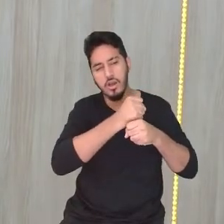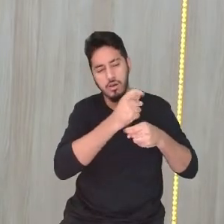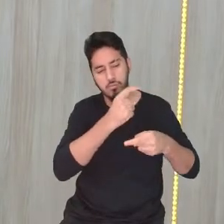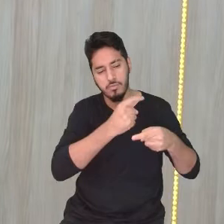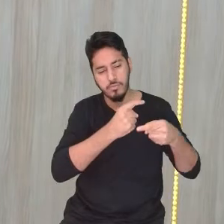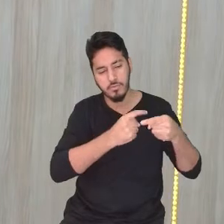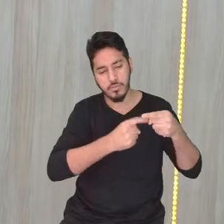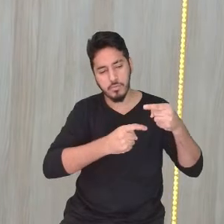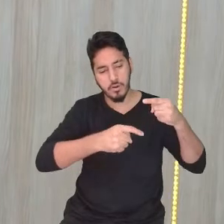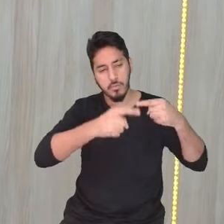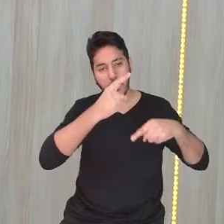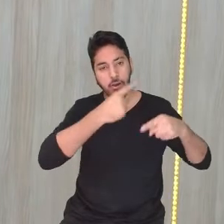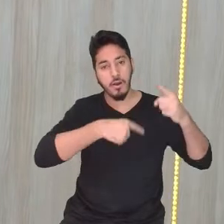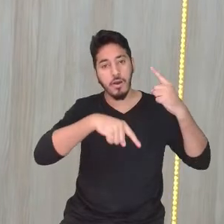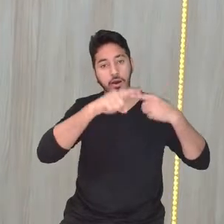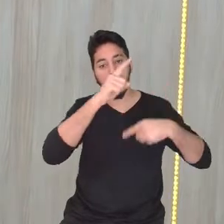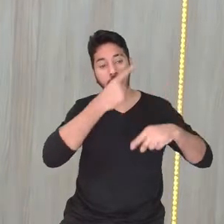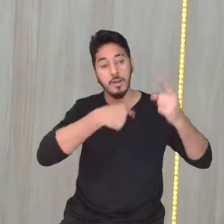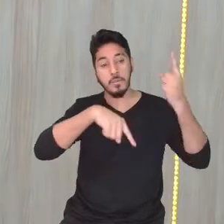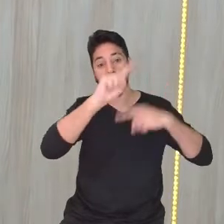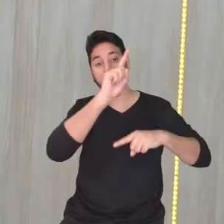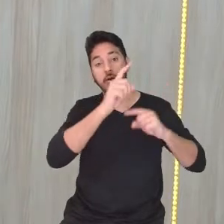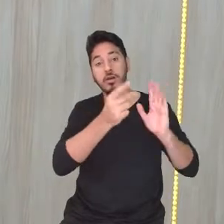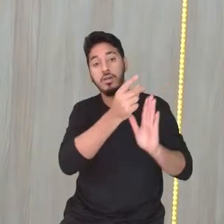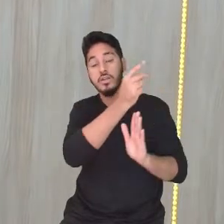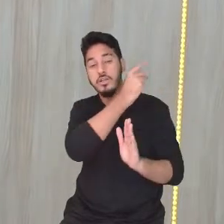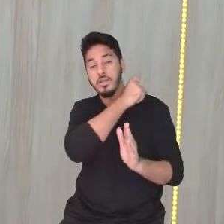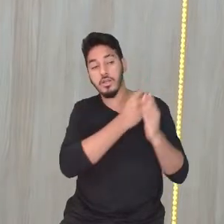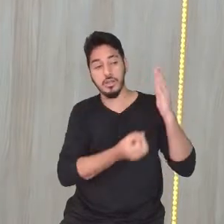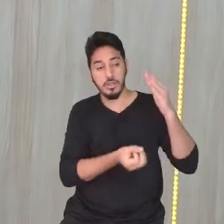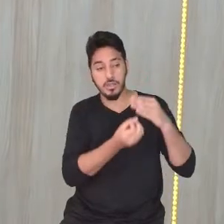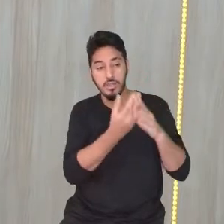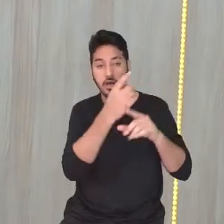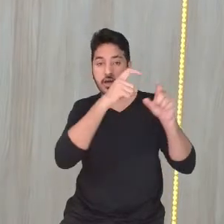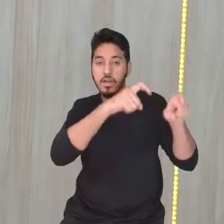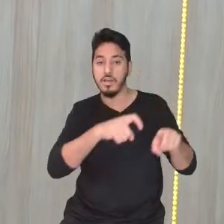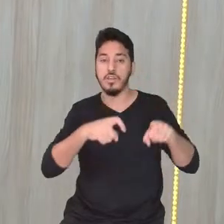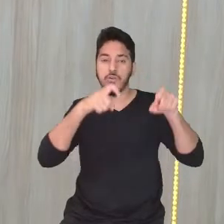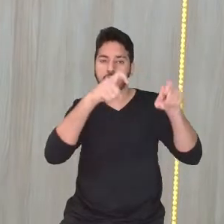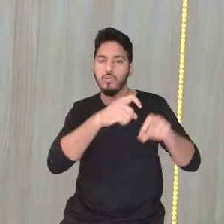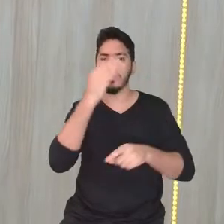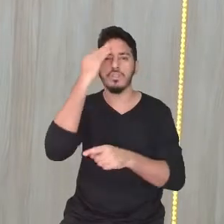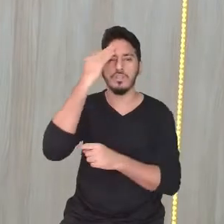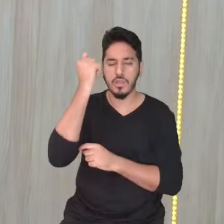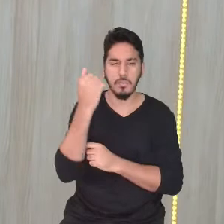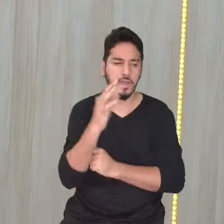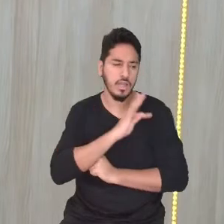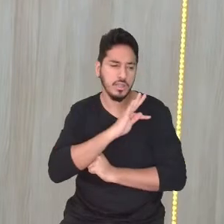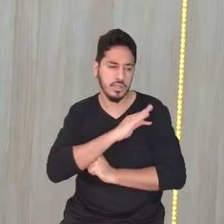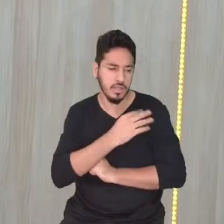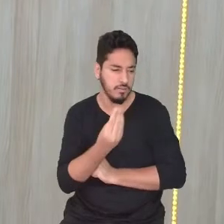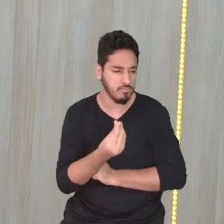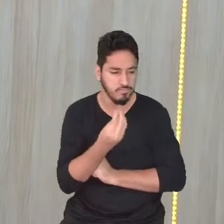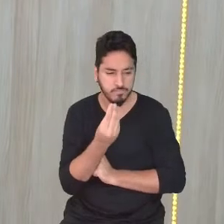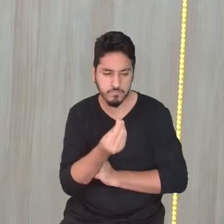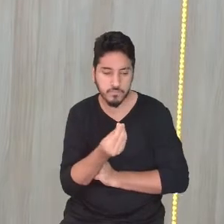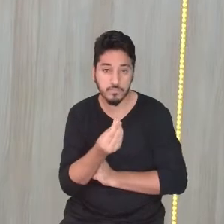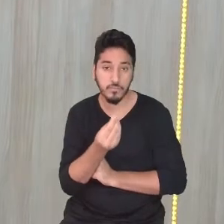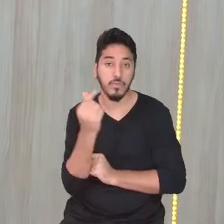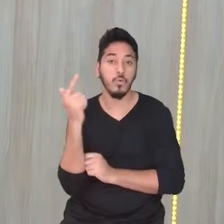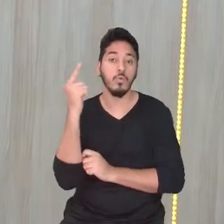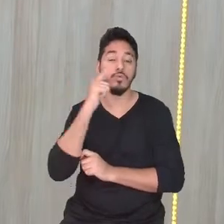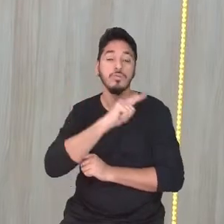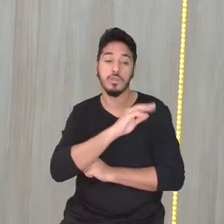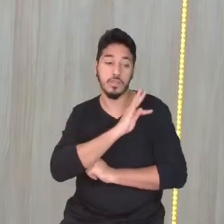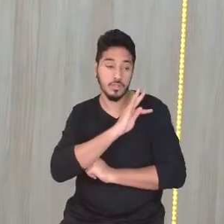evolução para poder os nossos antepassados criarem a agricultura, dominarem essa técnica. Quando dominaram